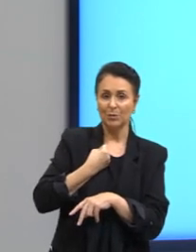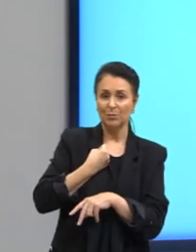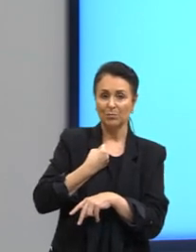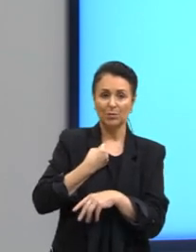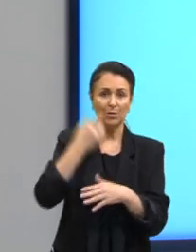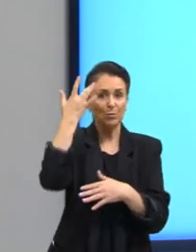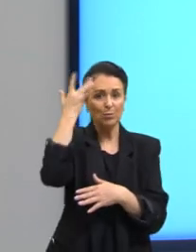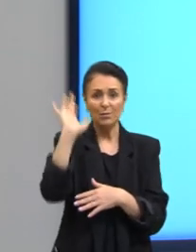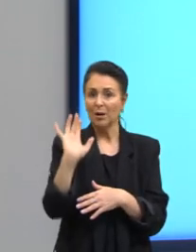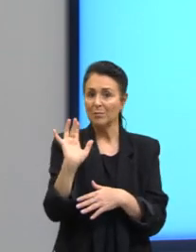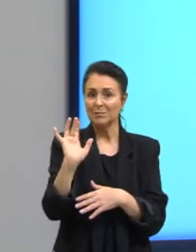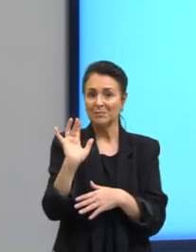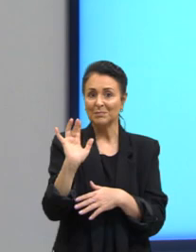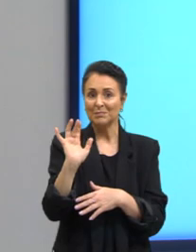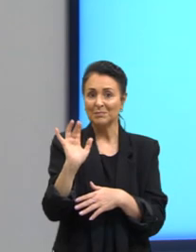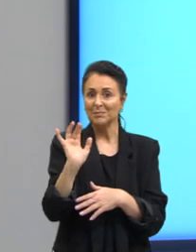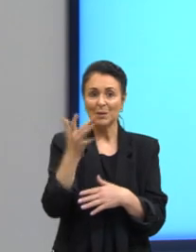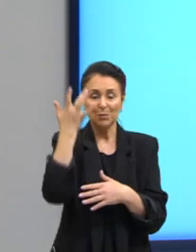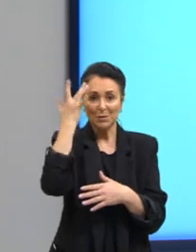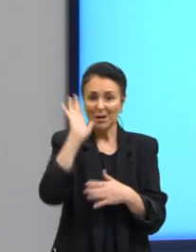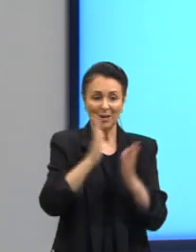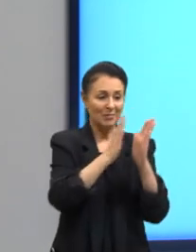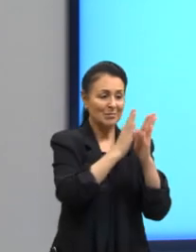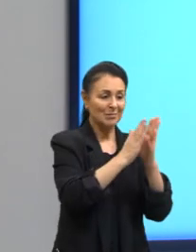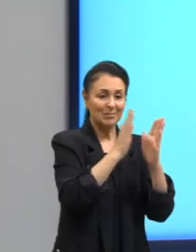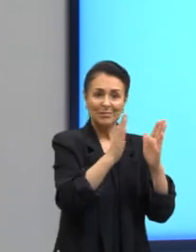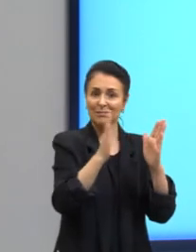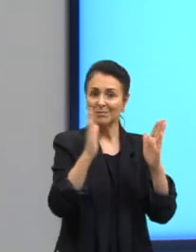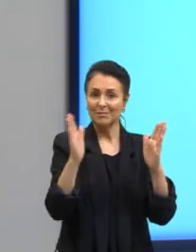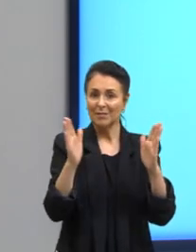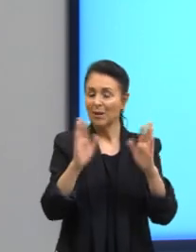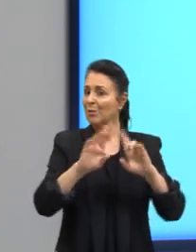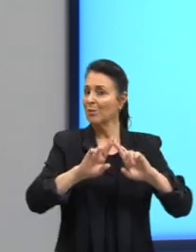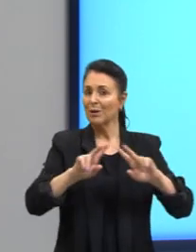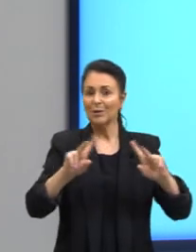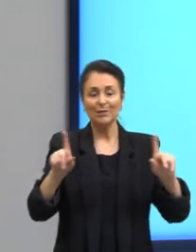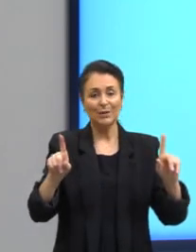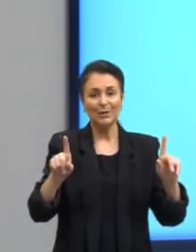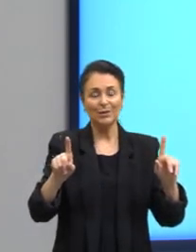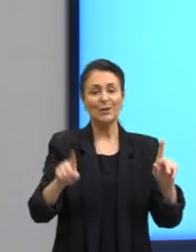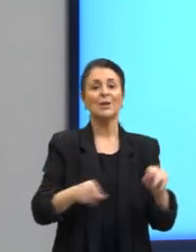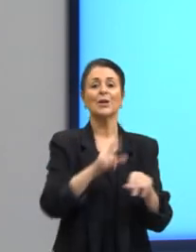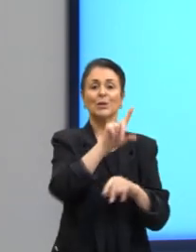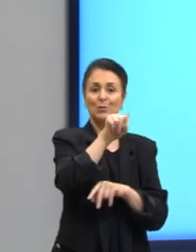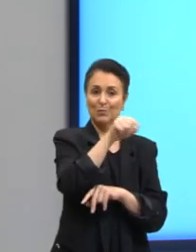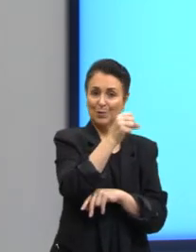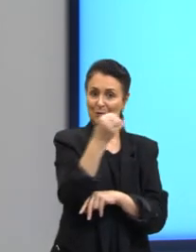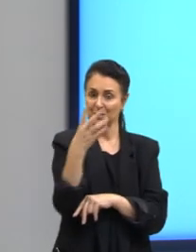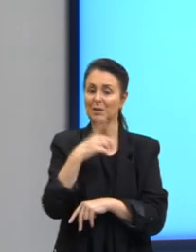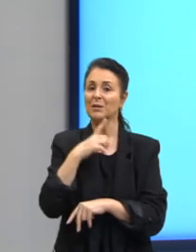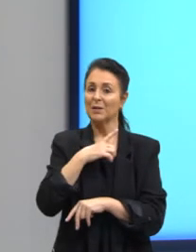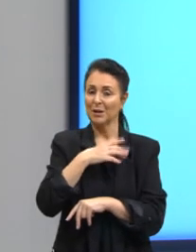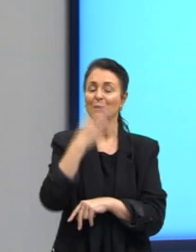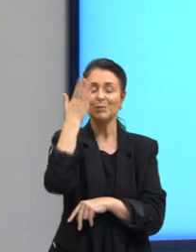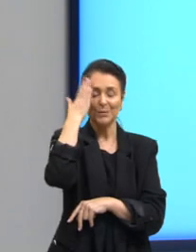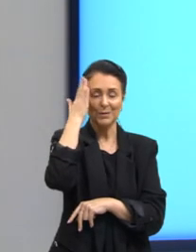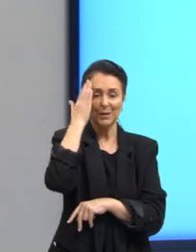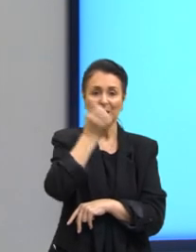aleatórios que a gente não tem como prever ou seja não tem uma periodicidade diferente de uma dízima que tem periodicidade